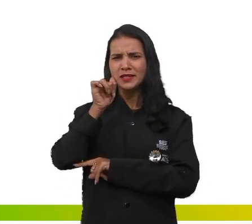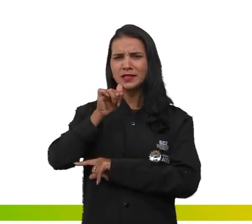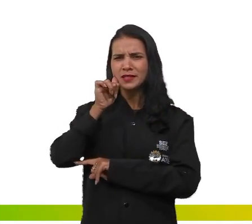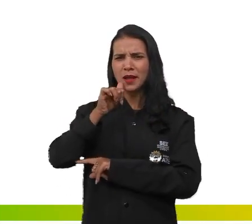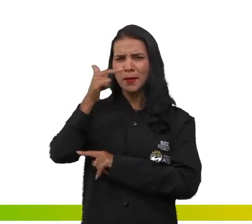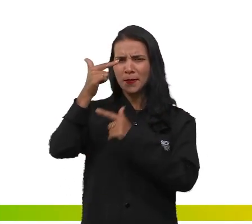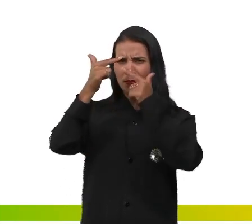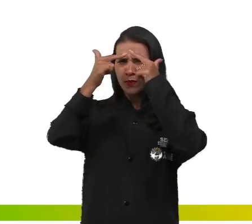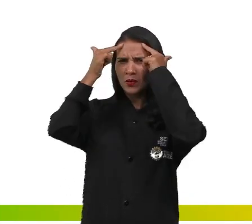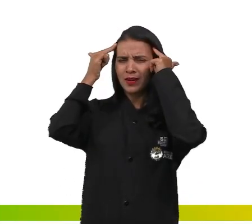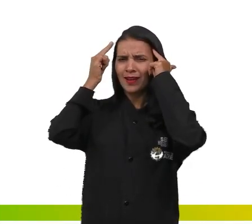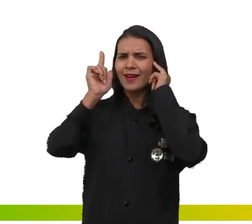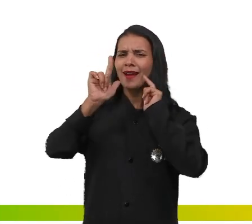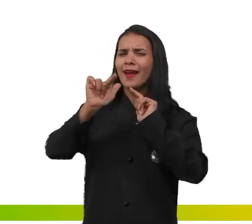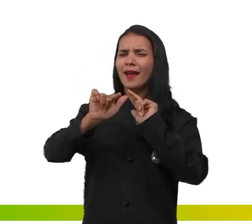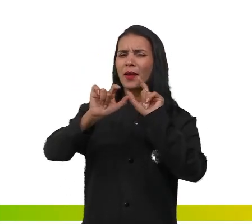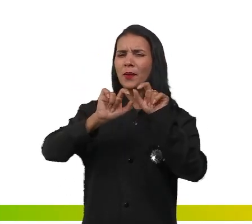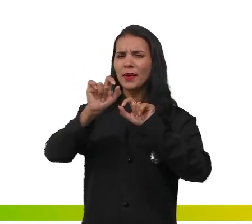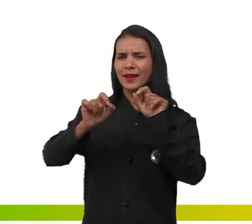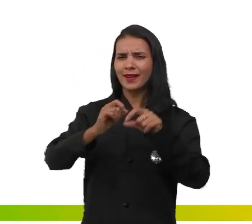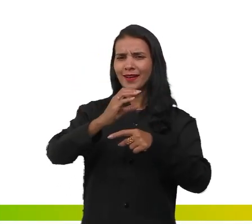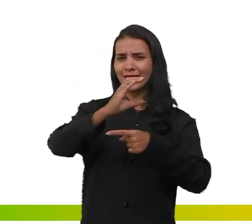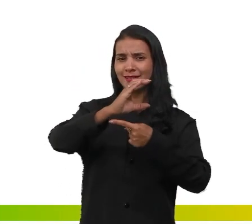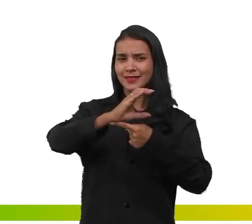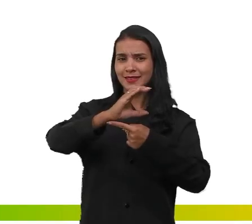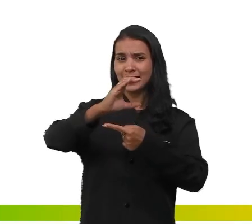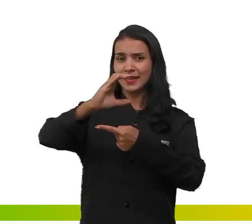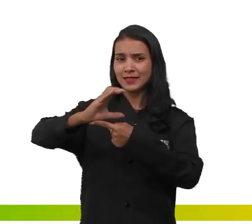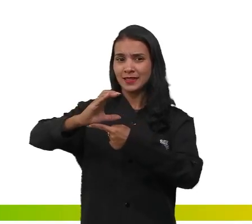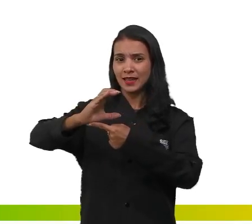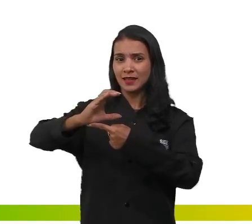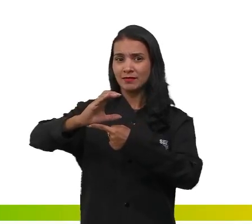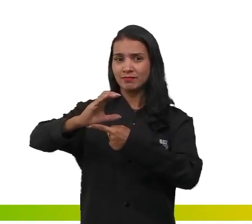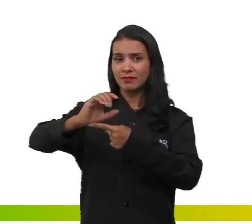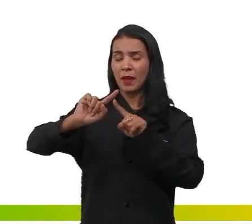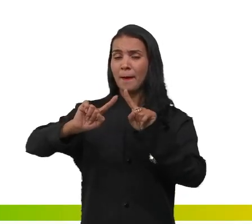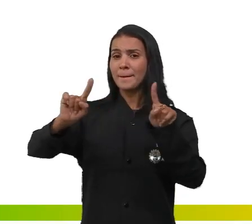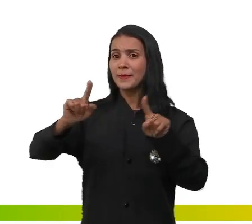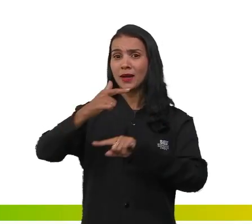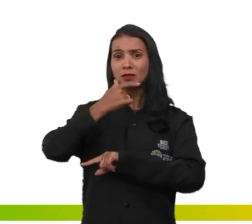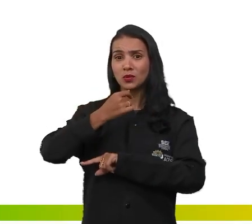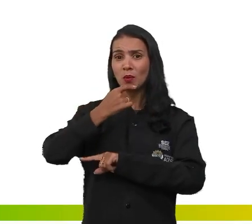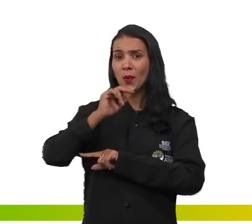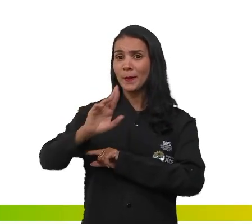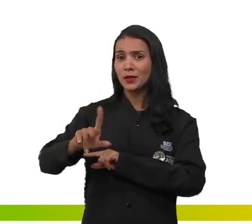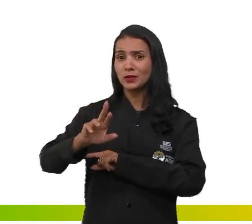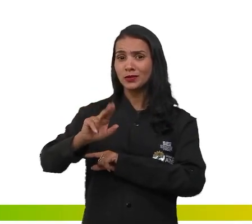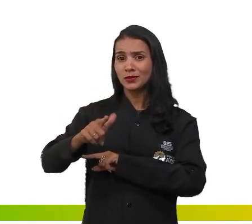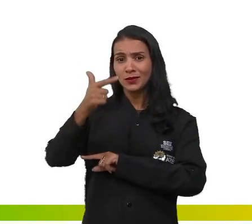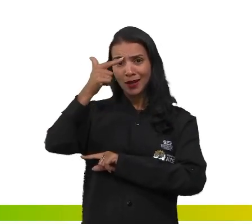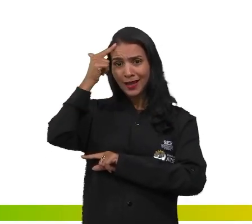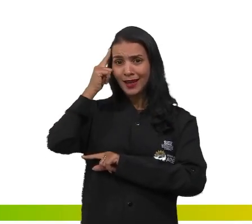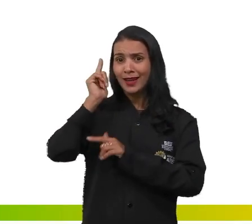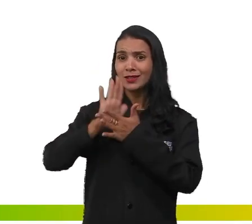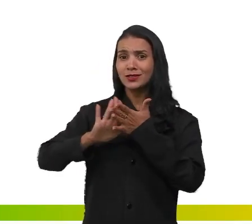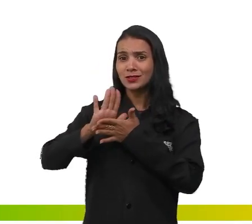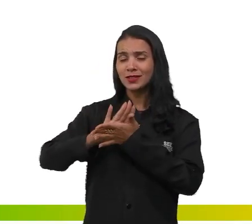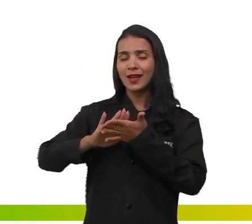é Czão. Mas ele me falou que seu avô não era. Se ele não é calvo, então ele é Czinho.